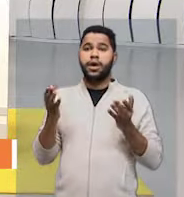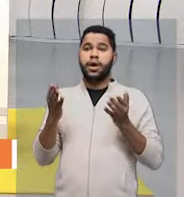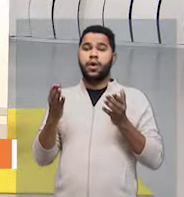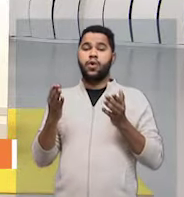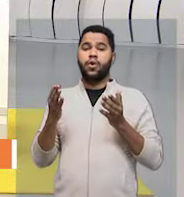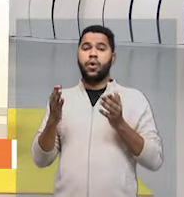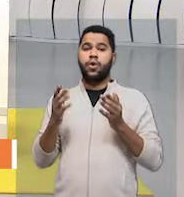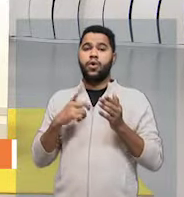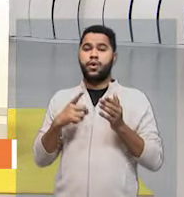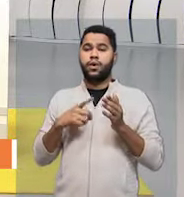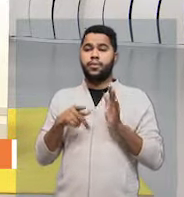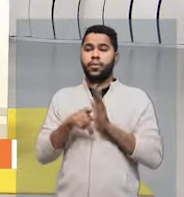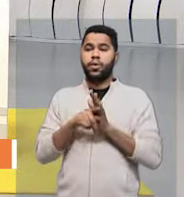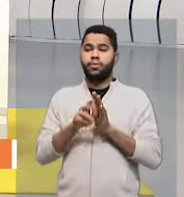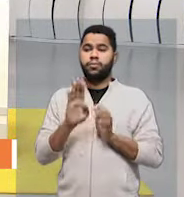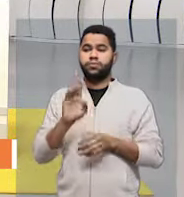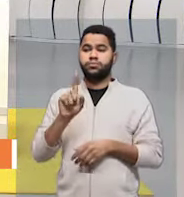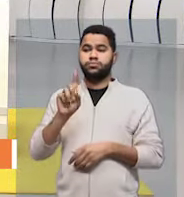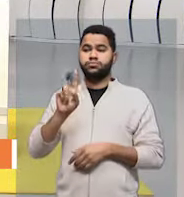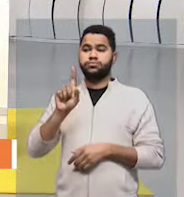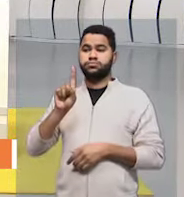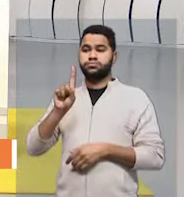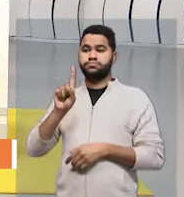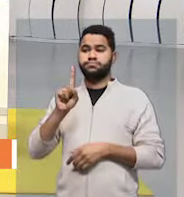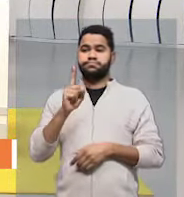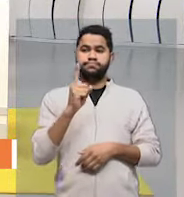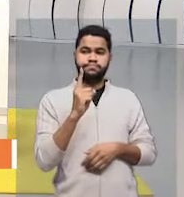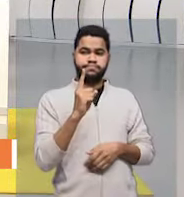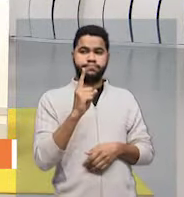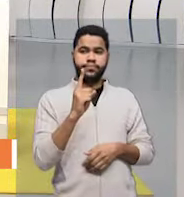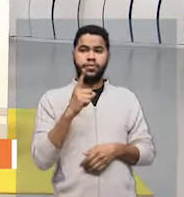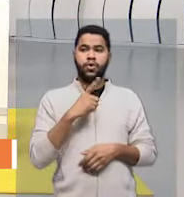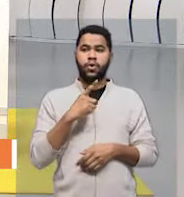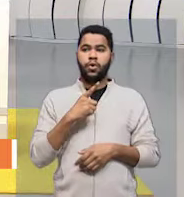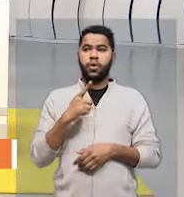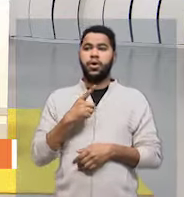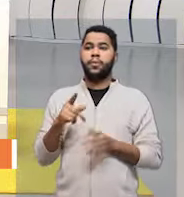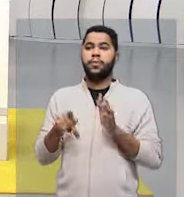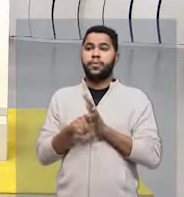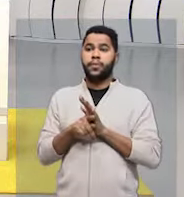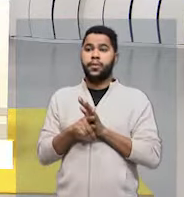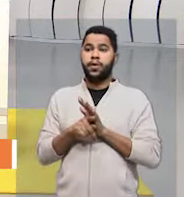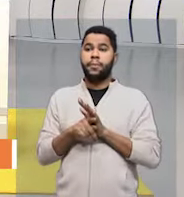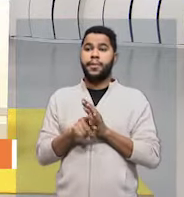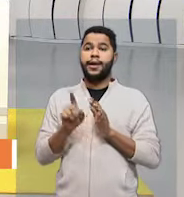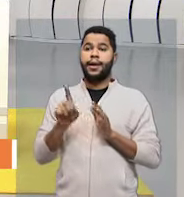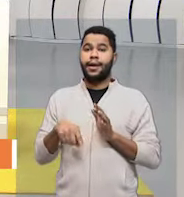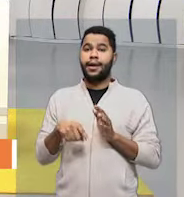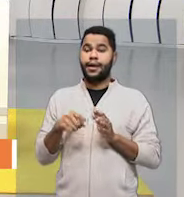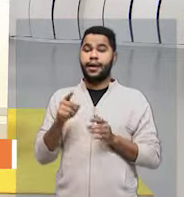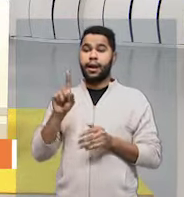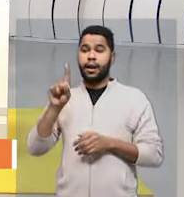o desenho de lado. Eu tenho aqui, olha, vista lateral.